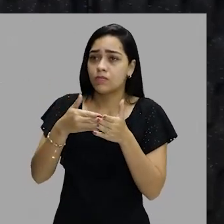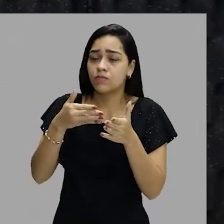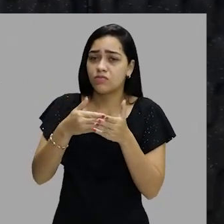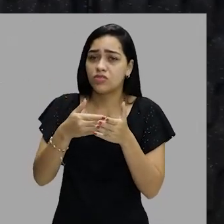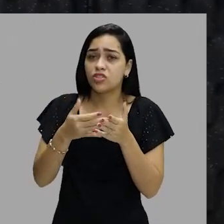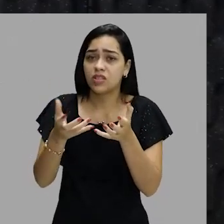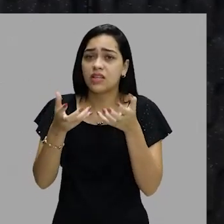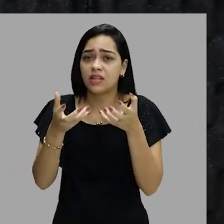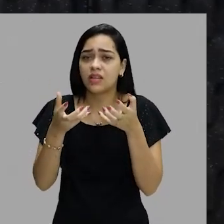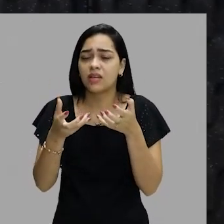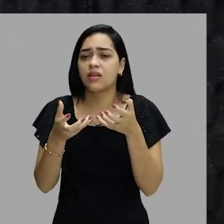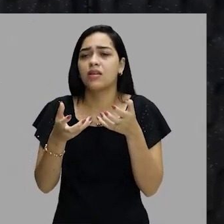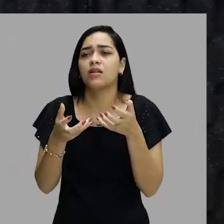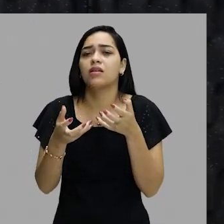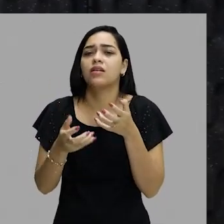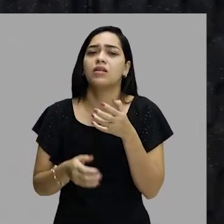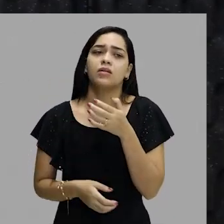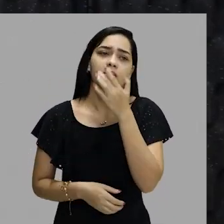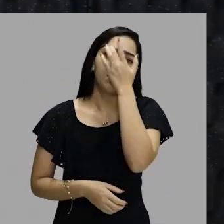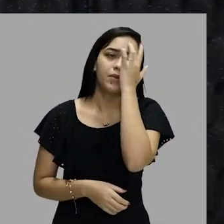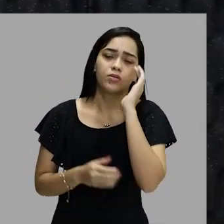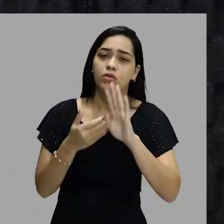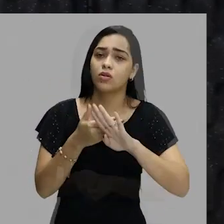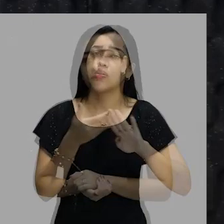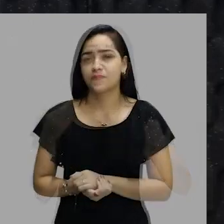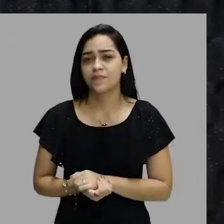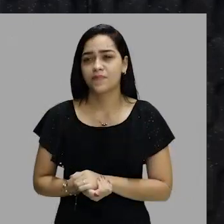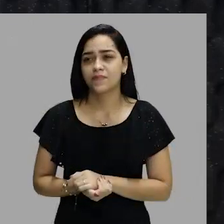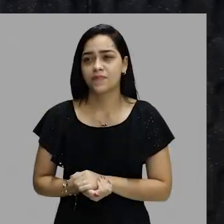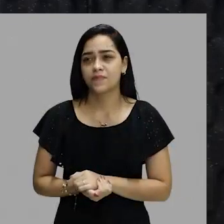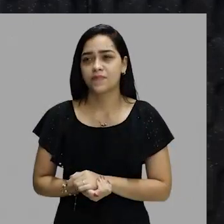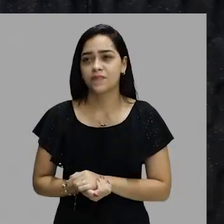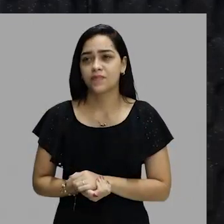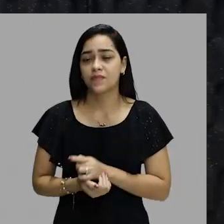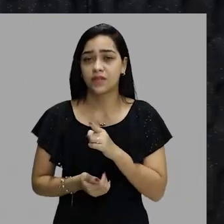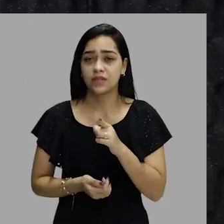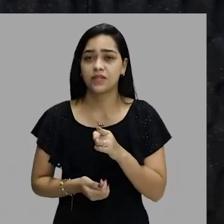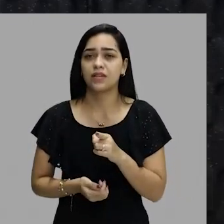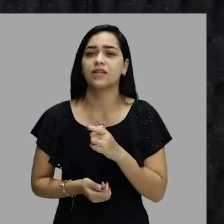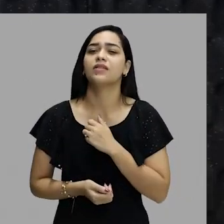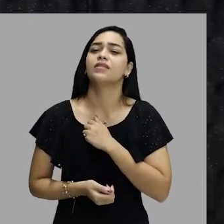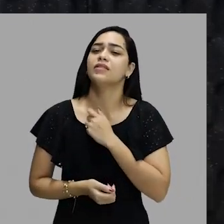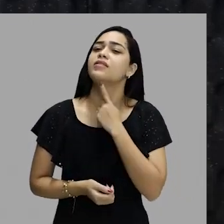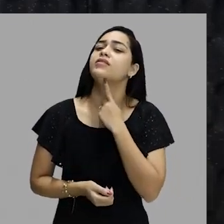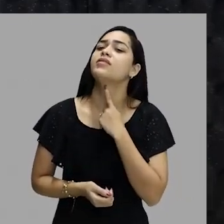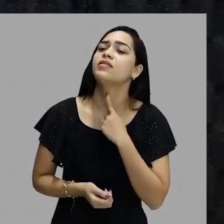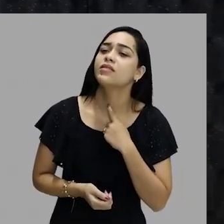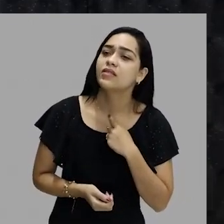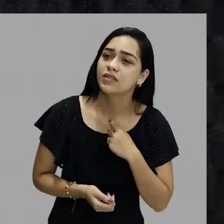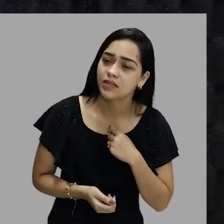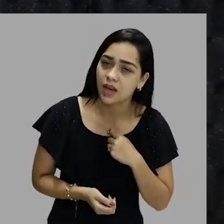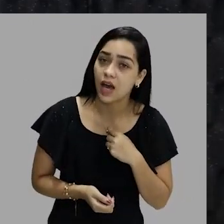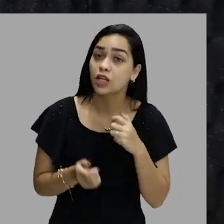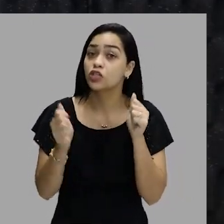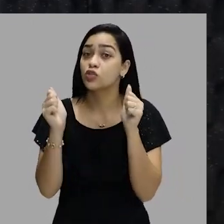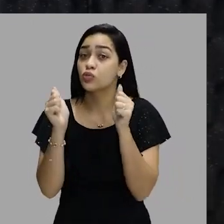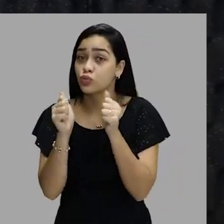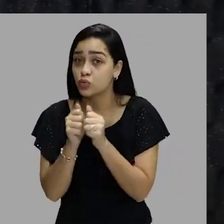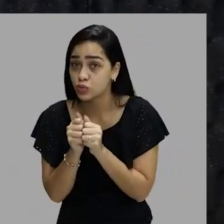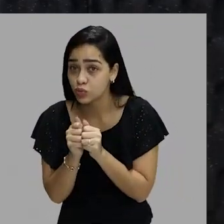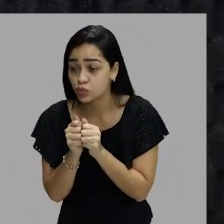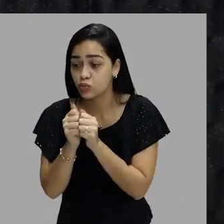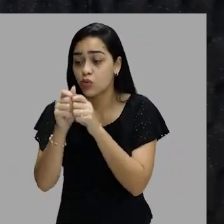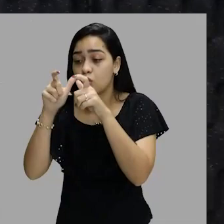essa saudade. Quando você está longe de alguém ou de algum lugar. Quando você está com muita vontade de estar